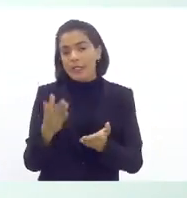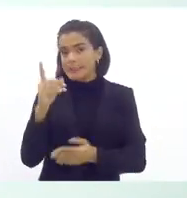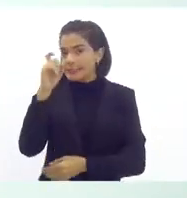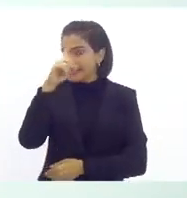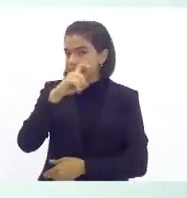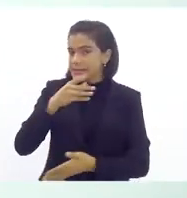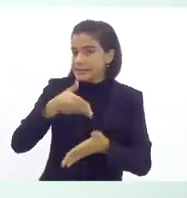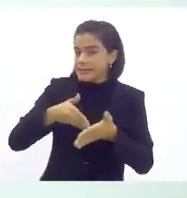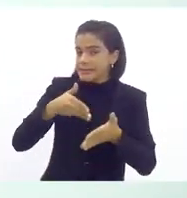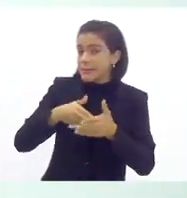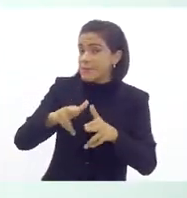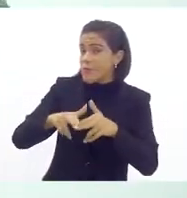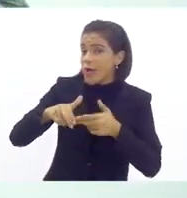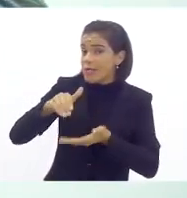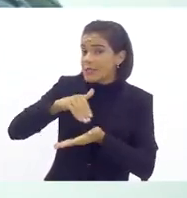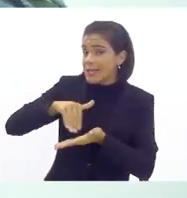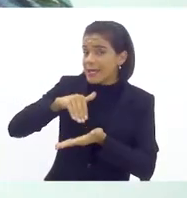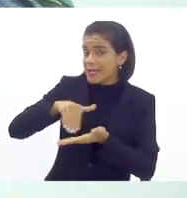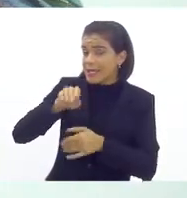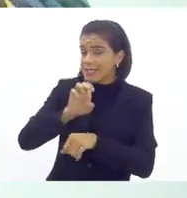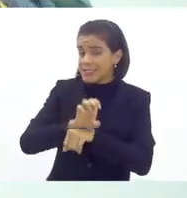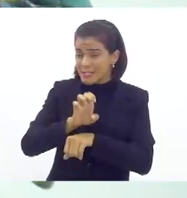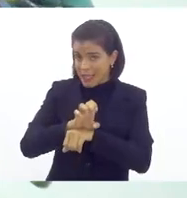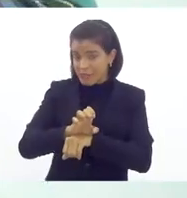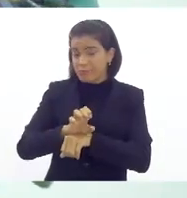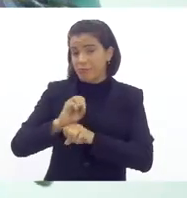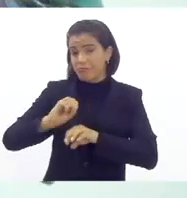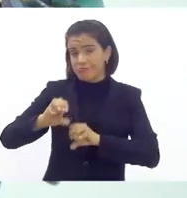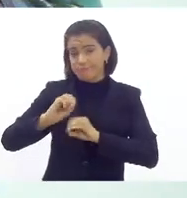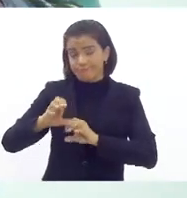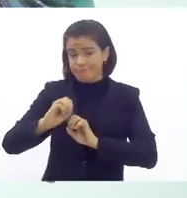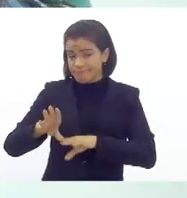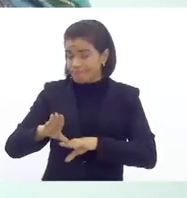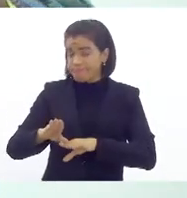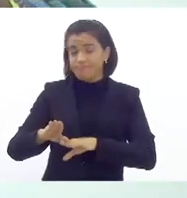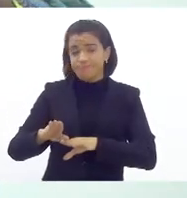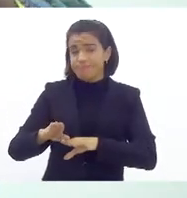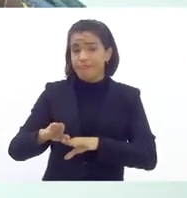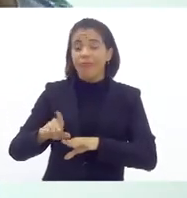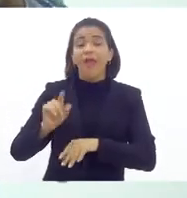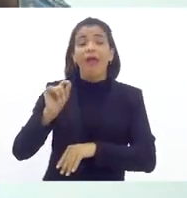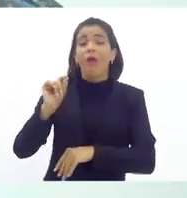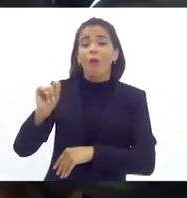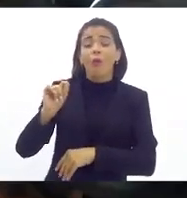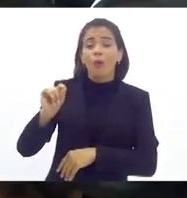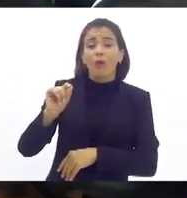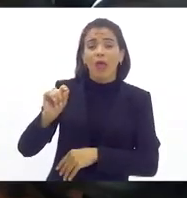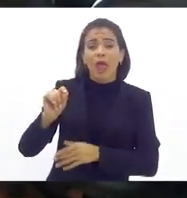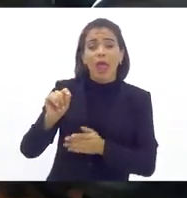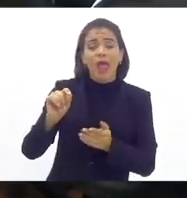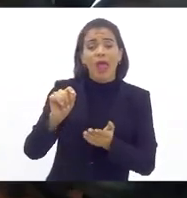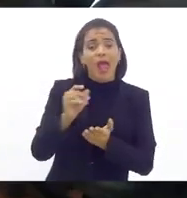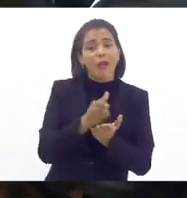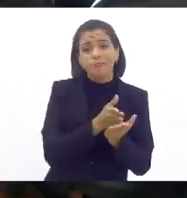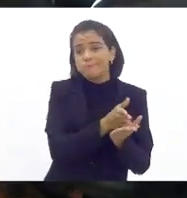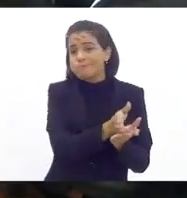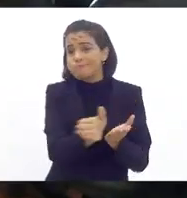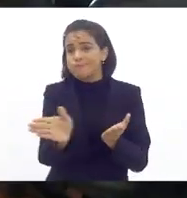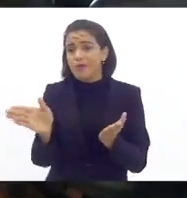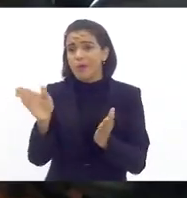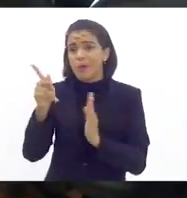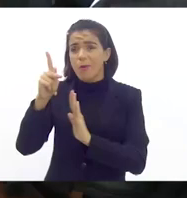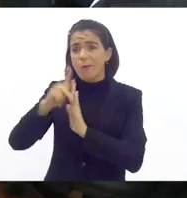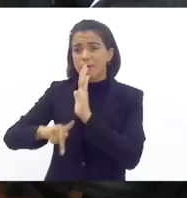porque a Secretaria de Estado de Educação sistematicamente ela desvia o processo e não consegue